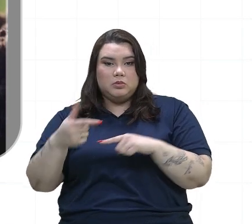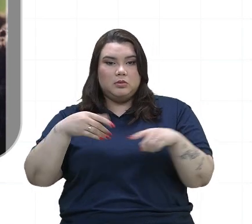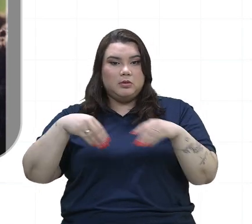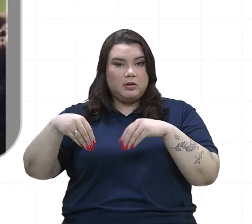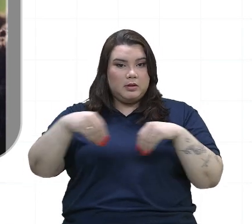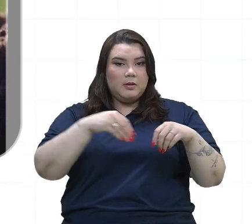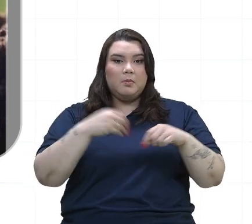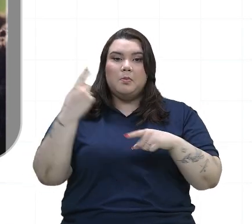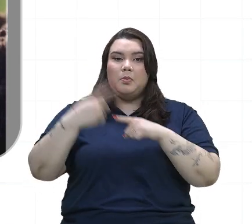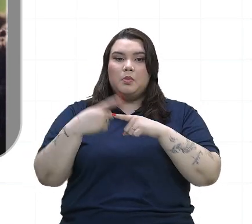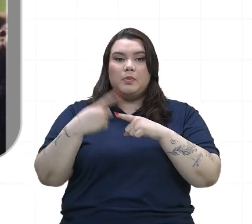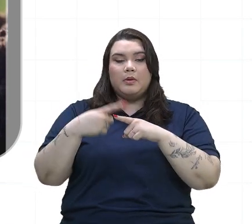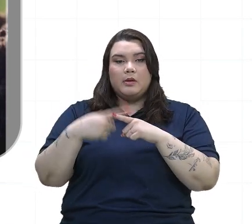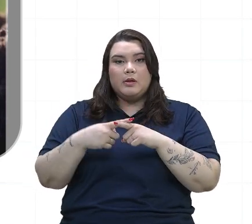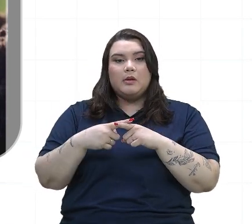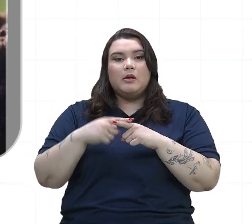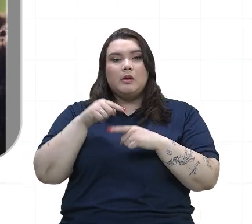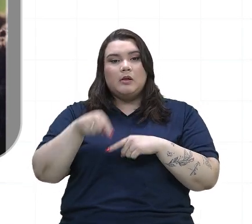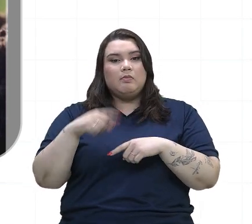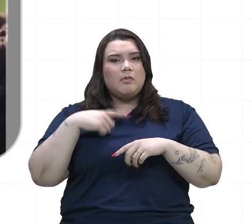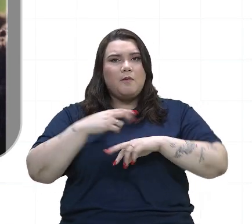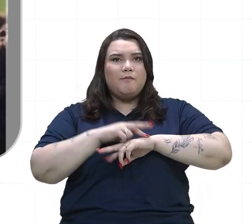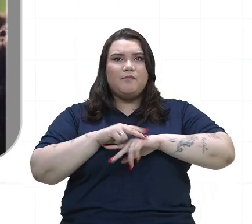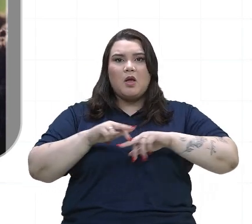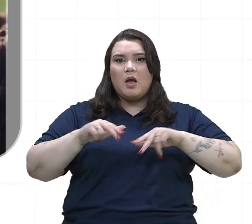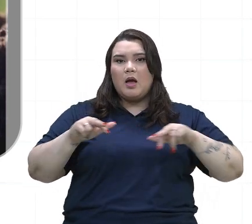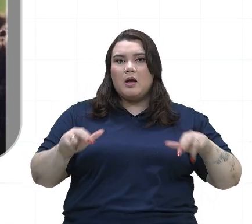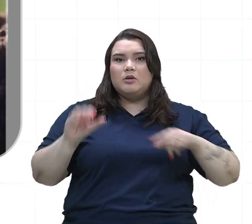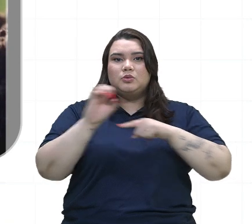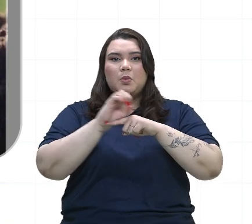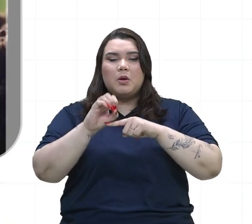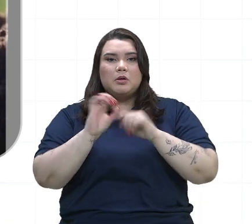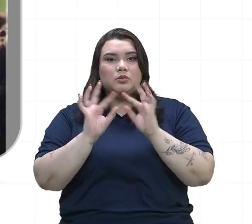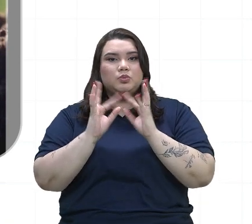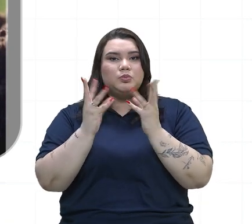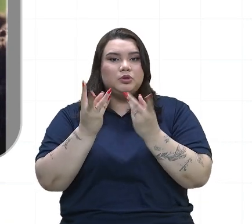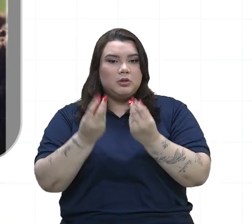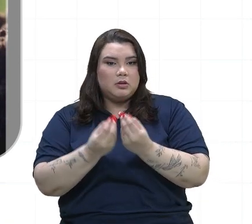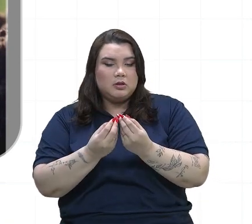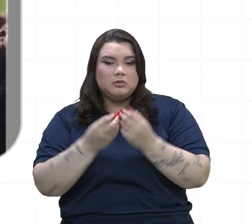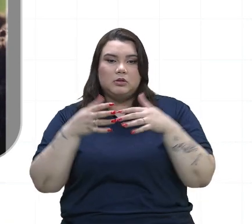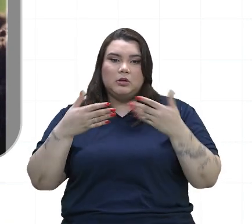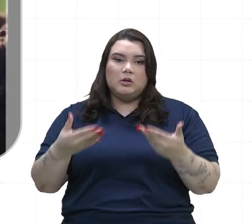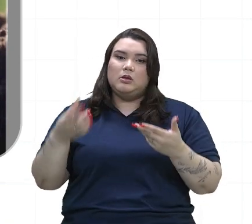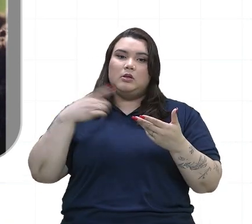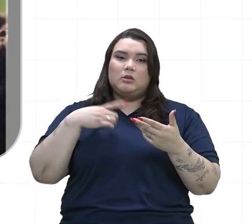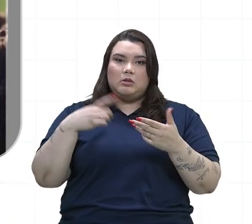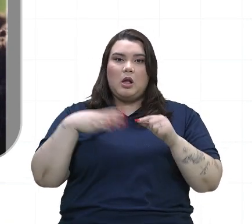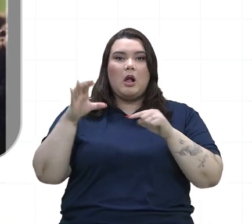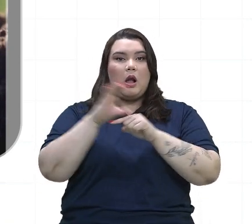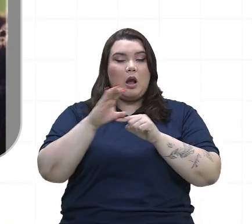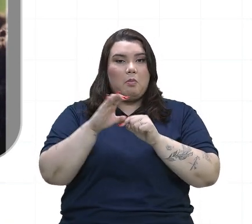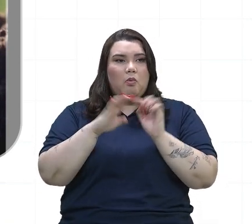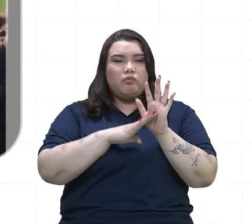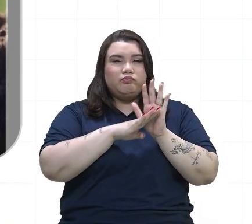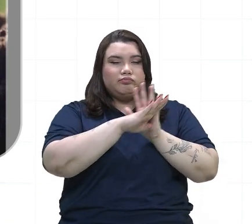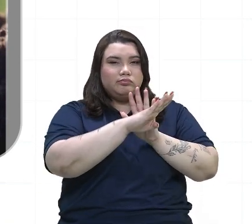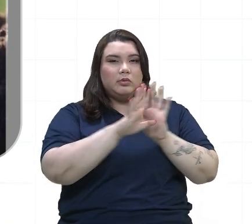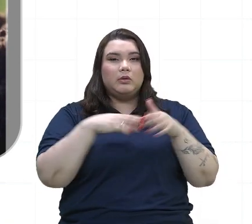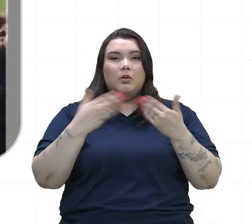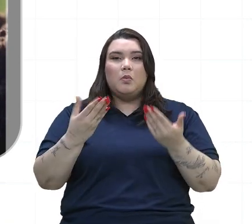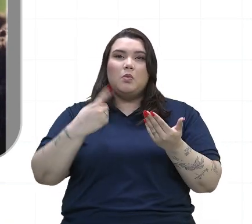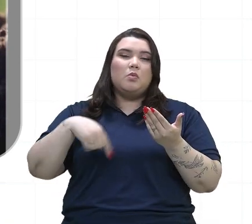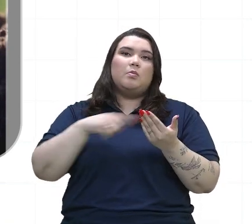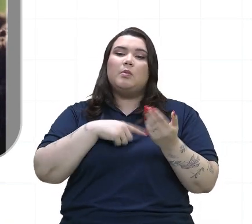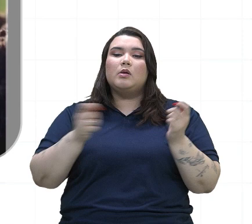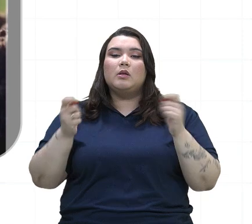Isso porque o solo ele é repleto de matéria orgânica e essa matéria orgânica tem muito CO2. Então, quando a gente mantém o solo